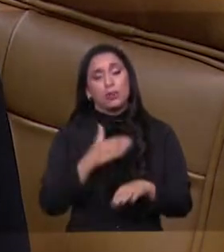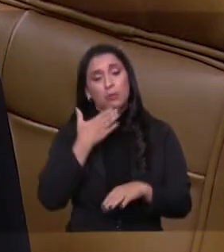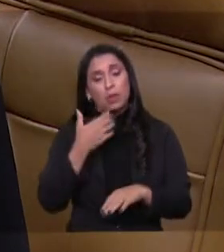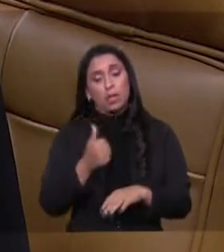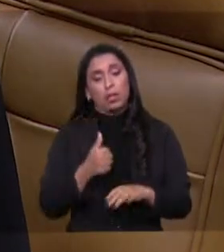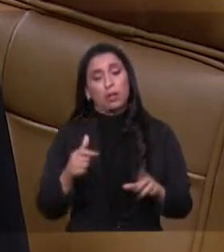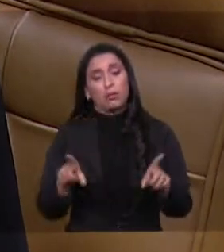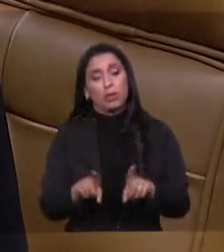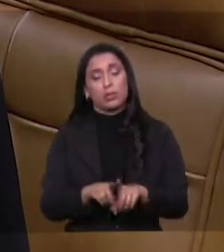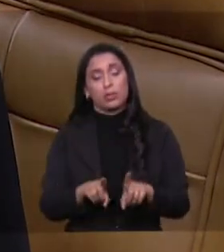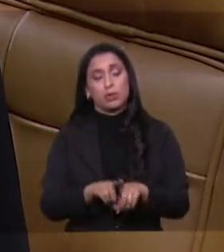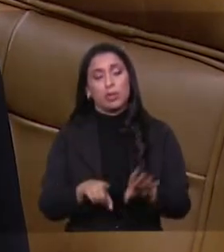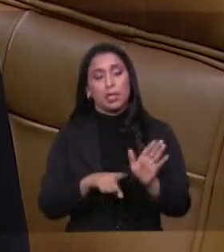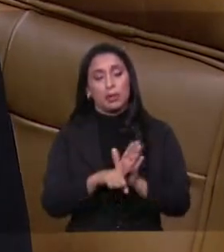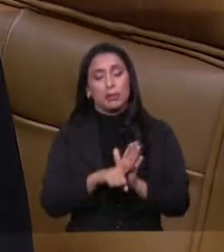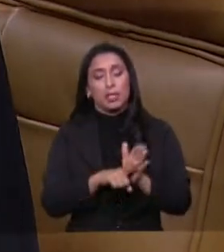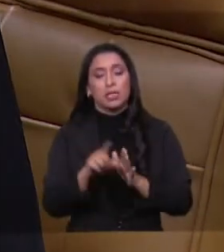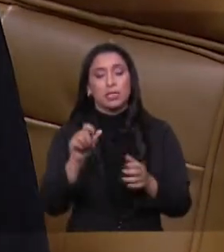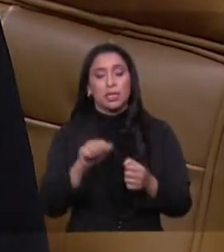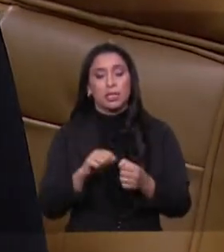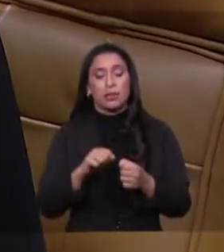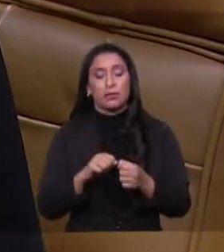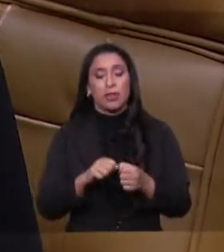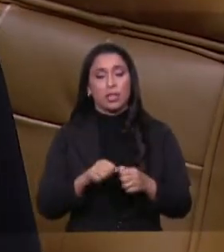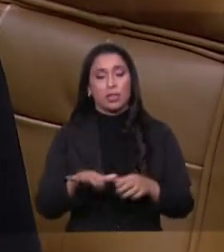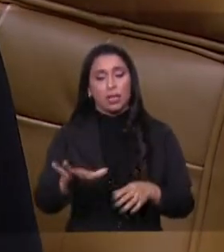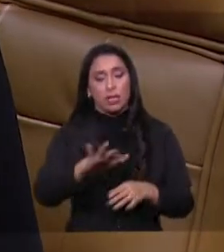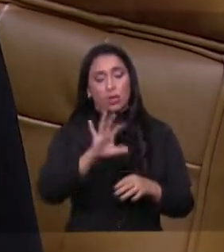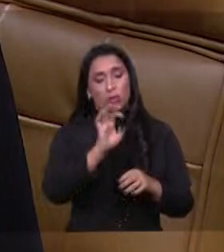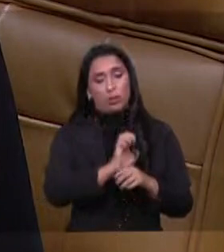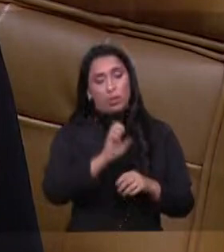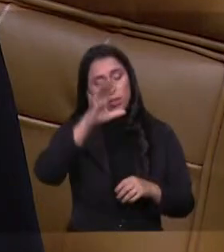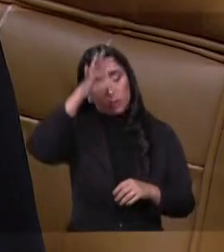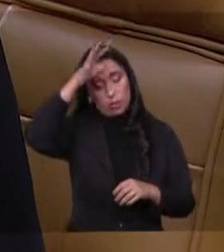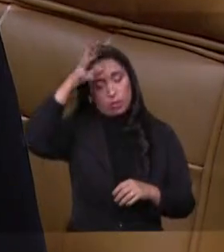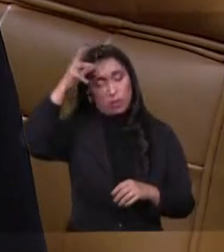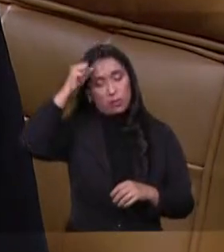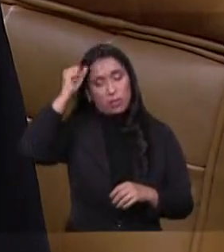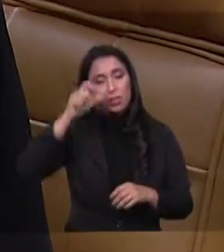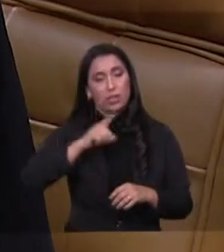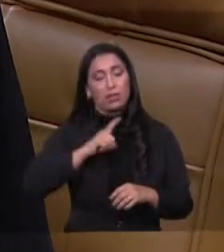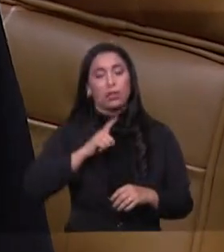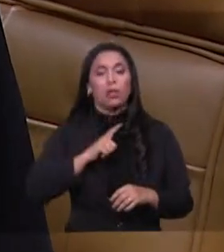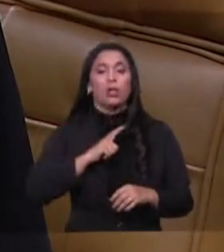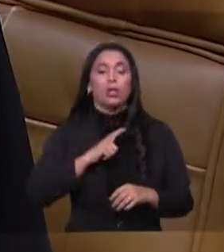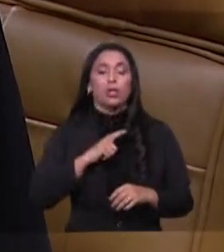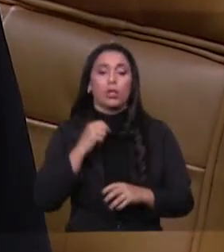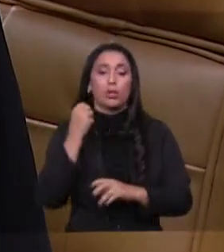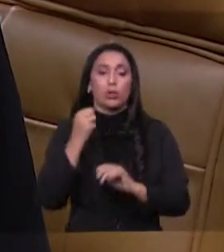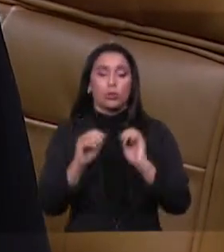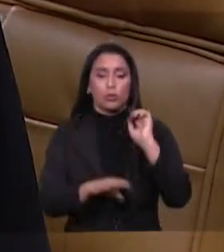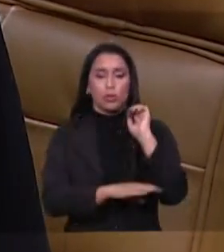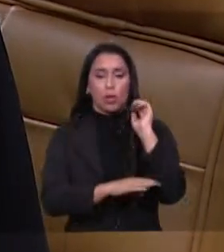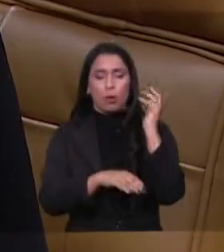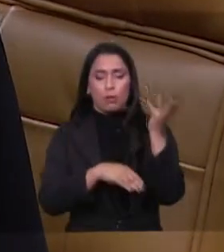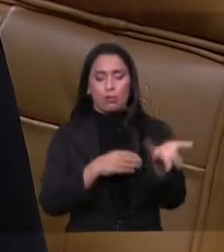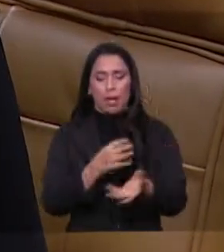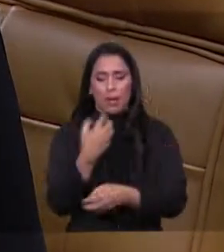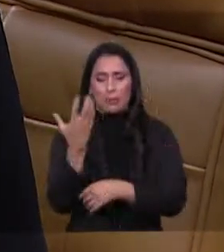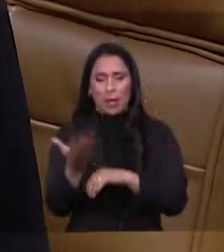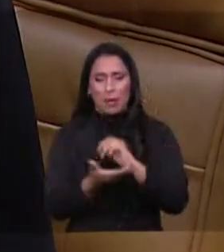1.173.65, FUNAI contra o Instituto do Meio Ambiente. Relator é o ministro Edson Fachin. As taxas de desmatamento em terras indígenas